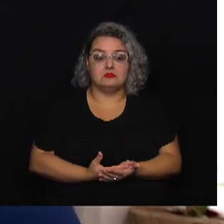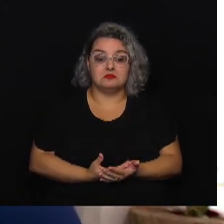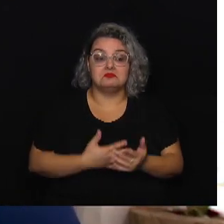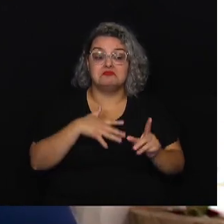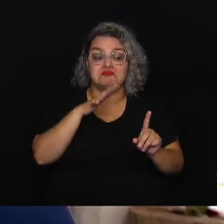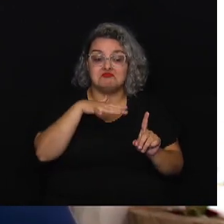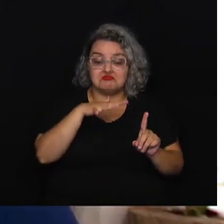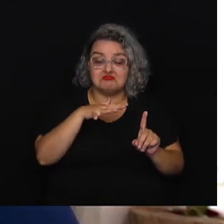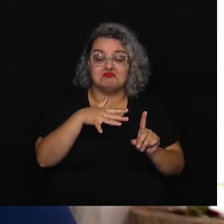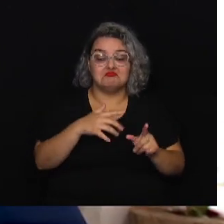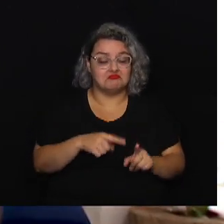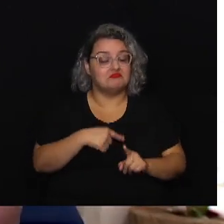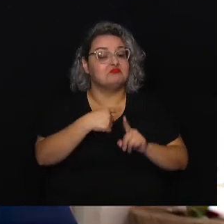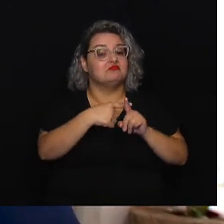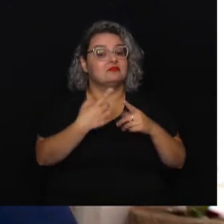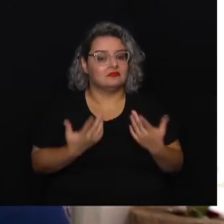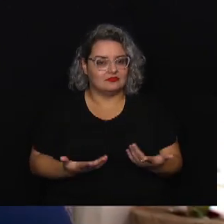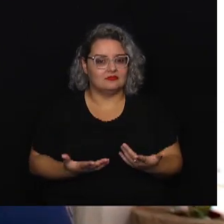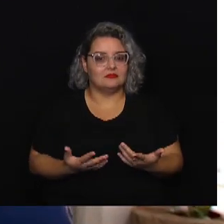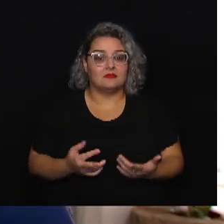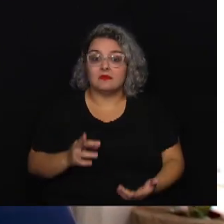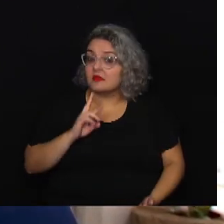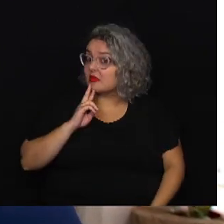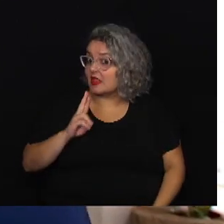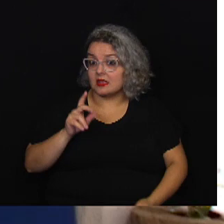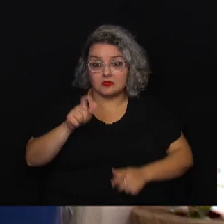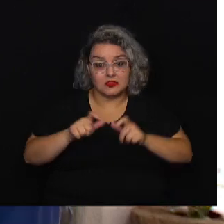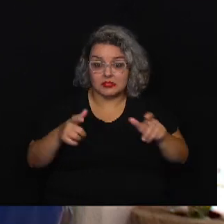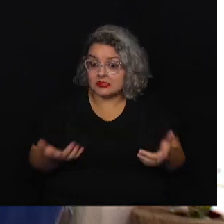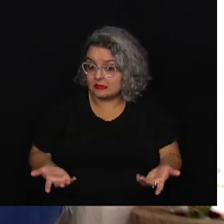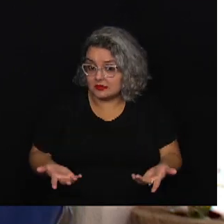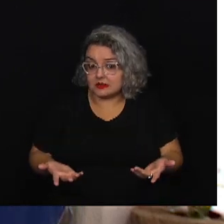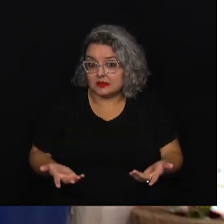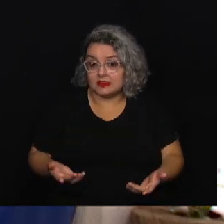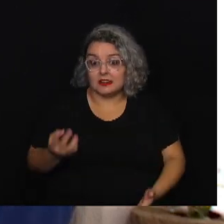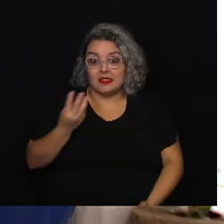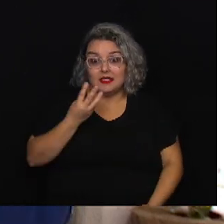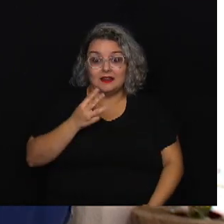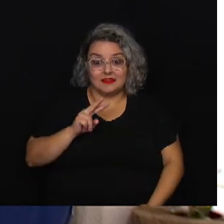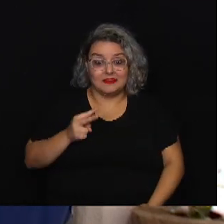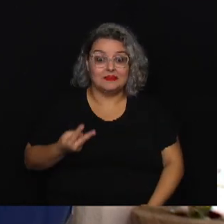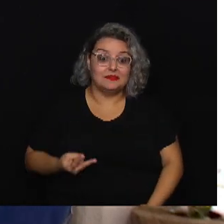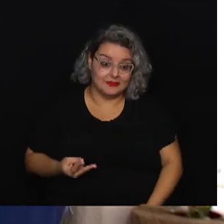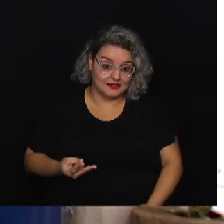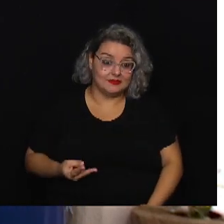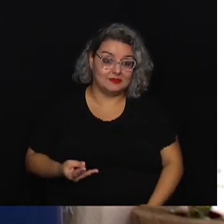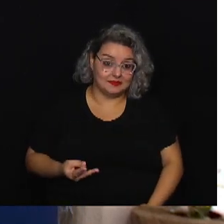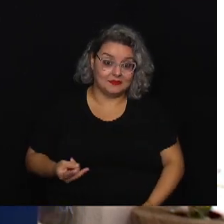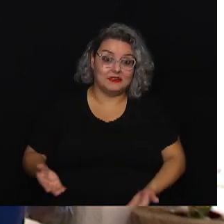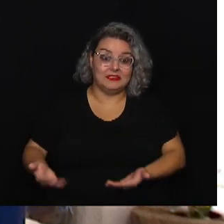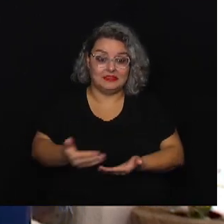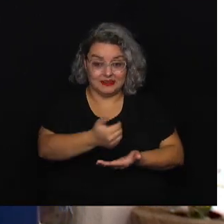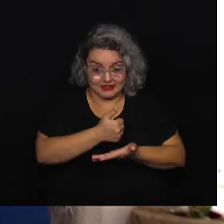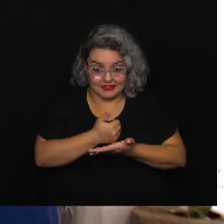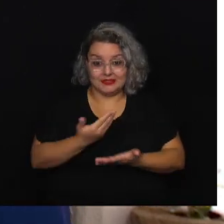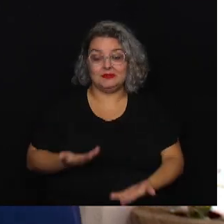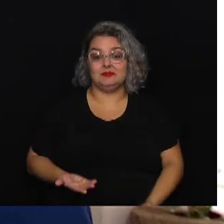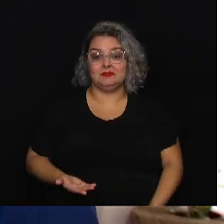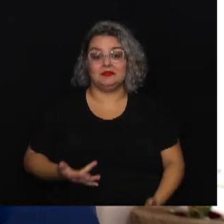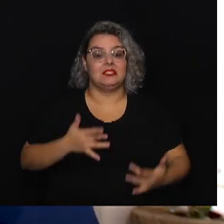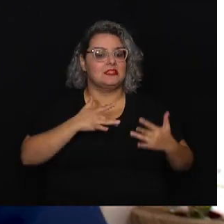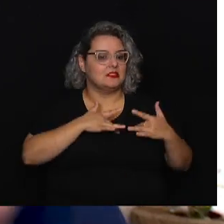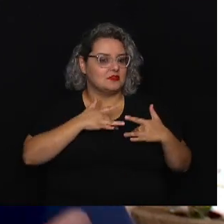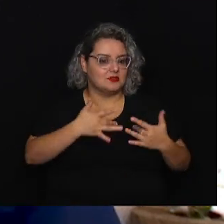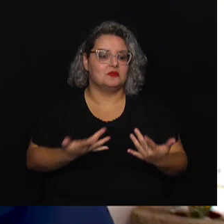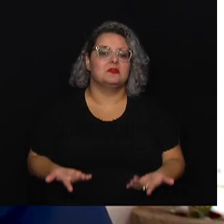né, positivamente a resposta das pessoas, né? É a 3ª vez que a gente recolhe essas